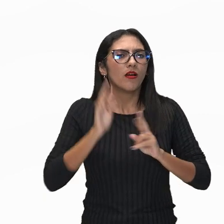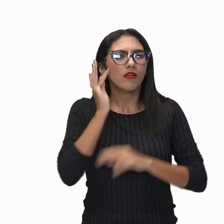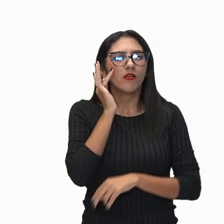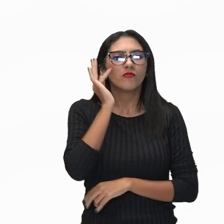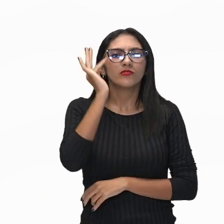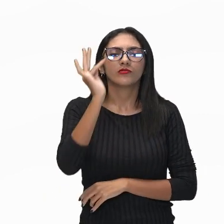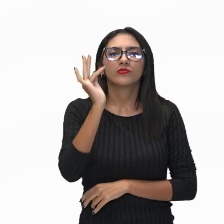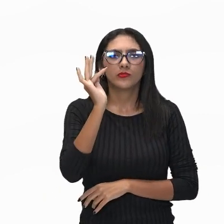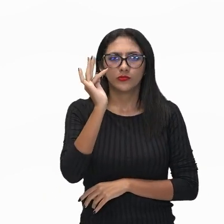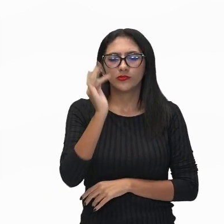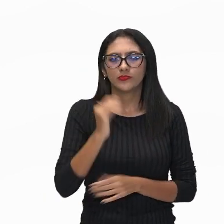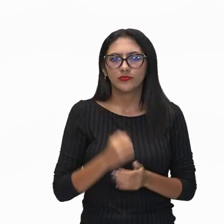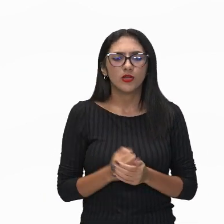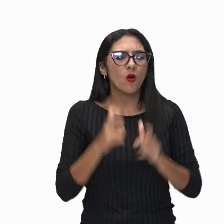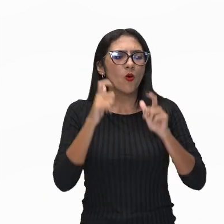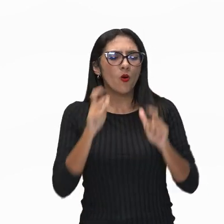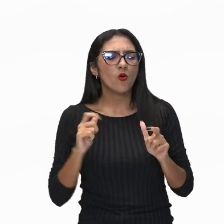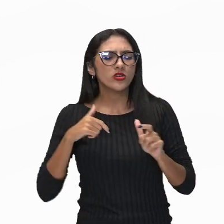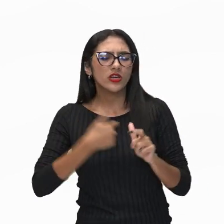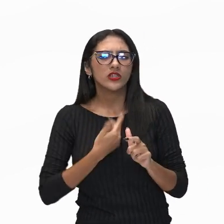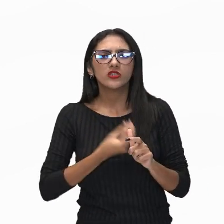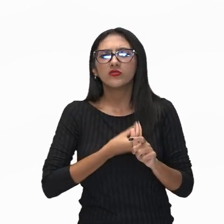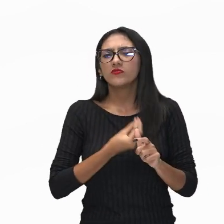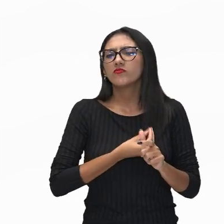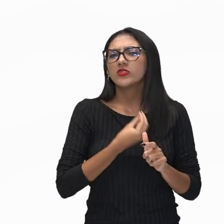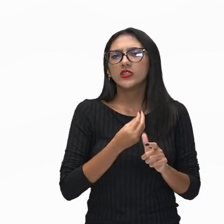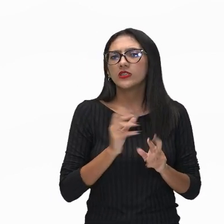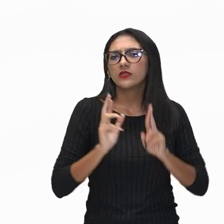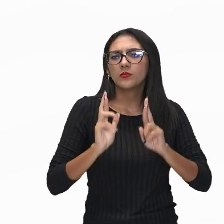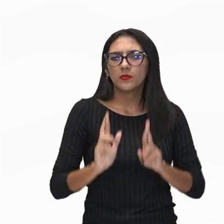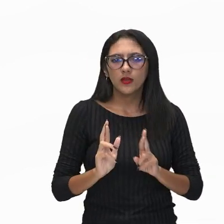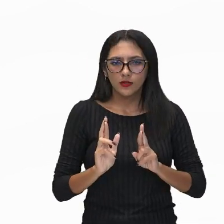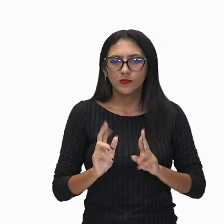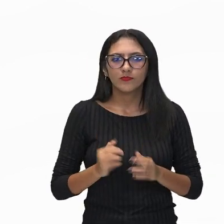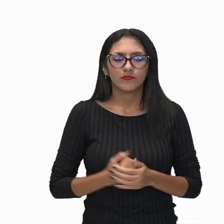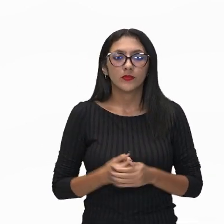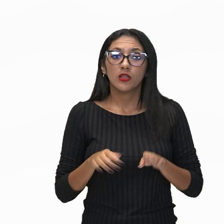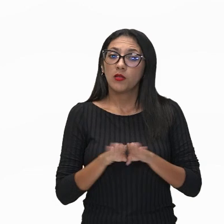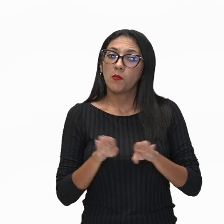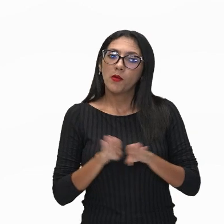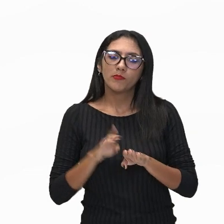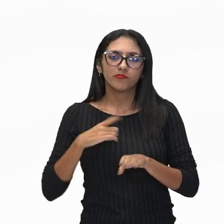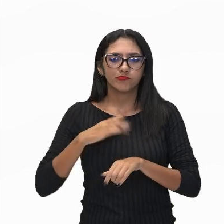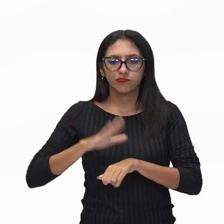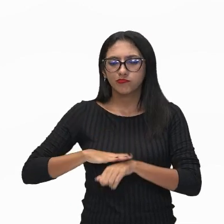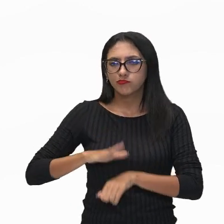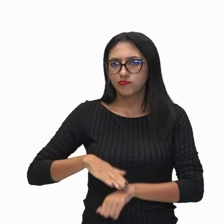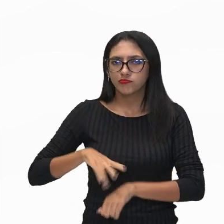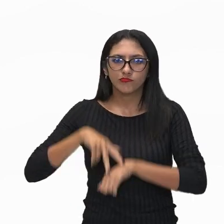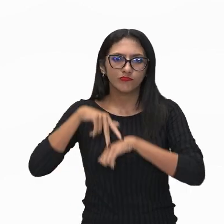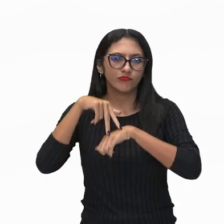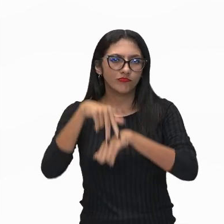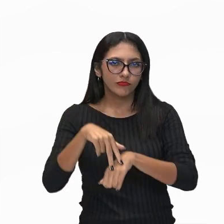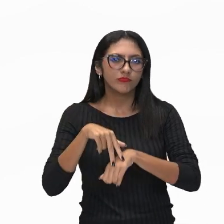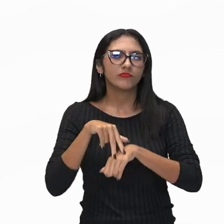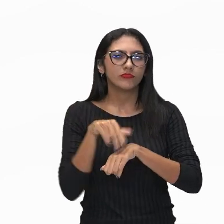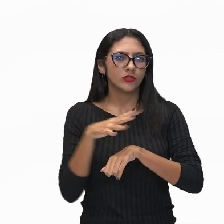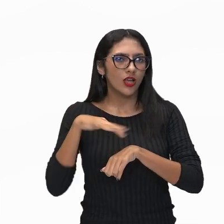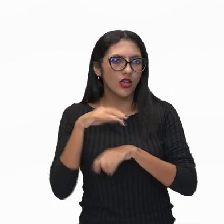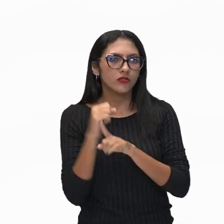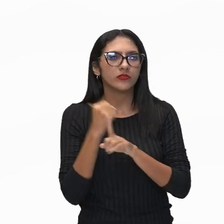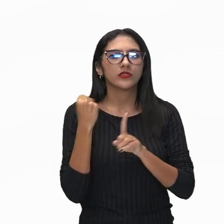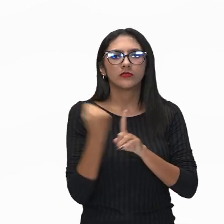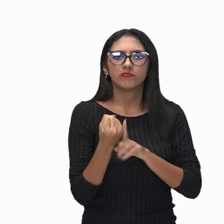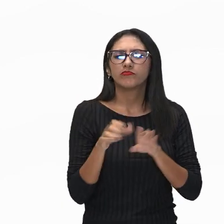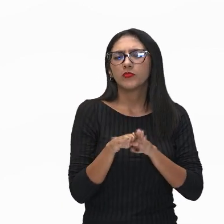mais claro para nós mesmos, assumindo uma posição, um lugar no mundo e avaliando